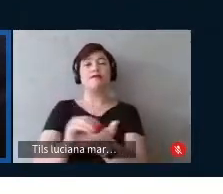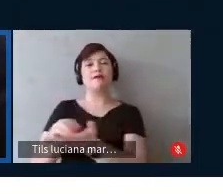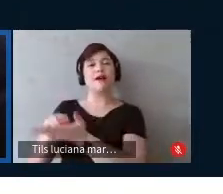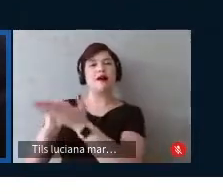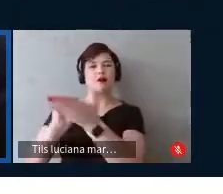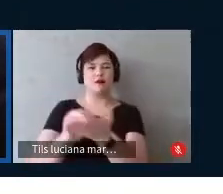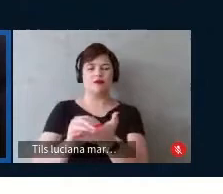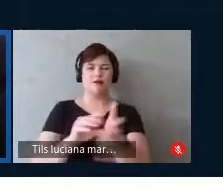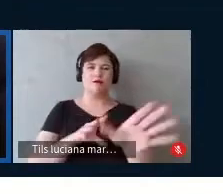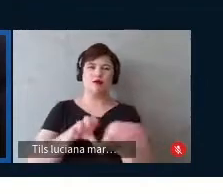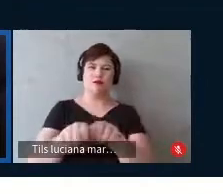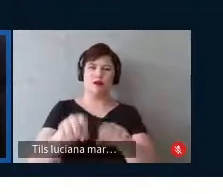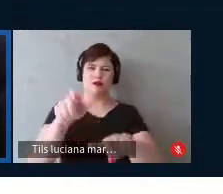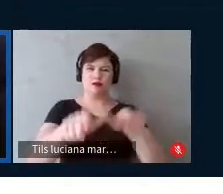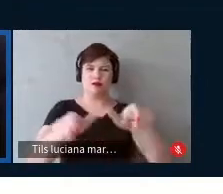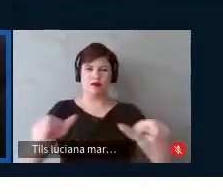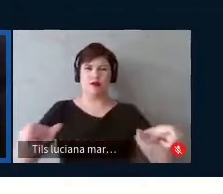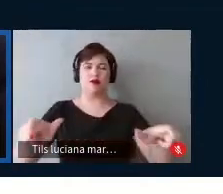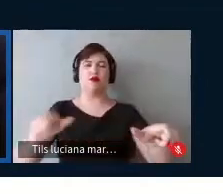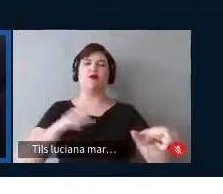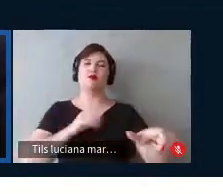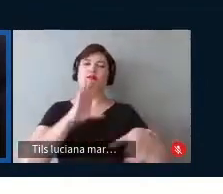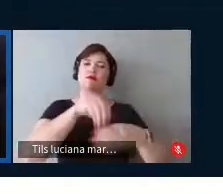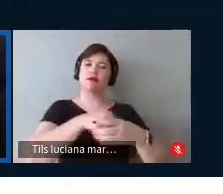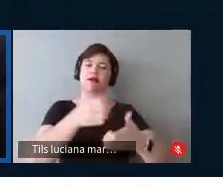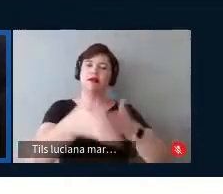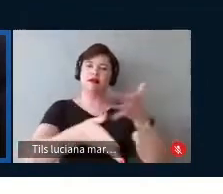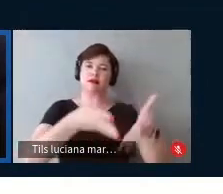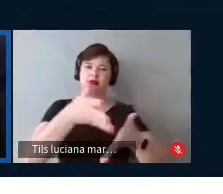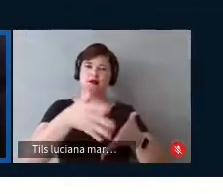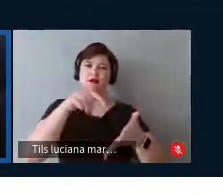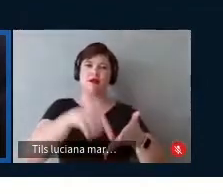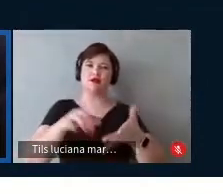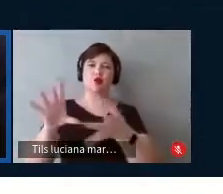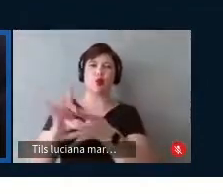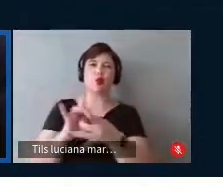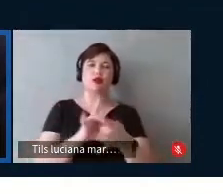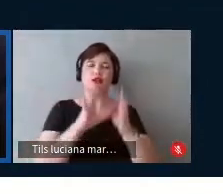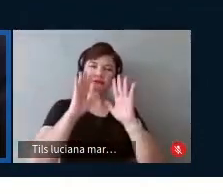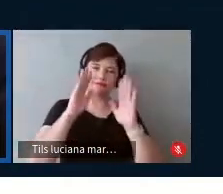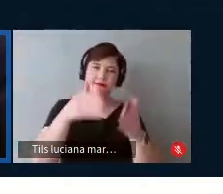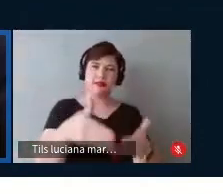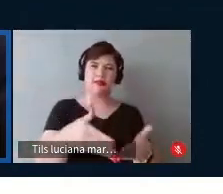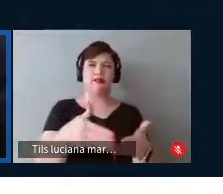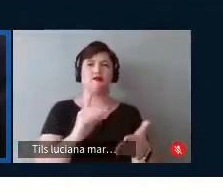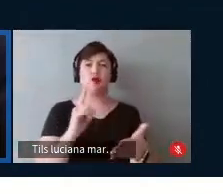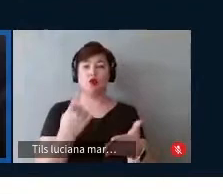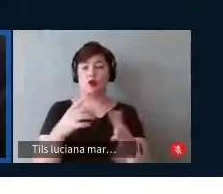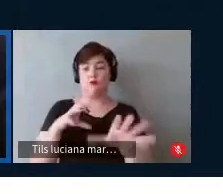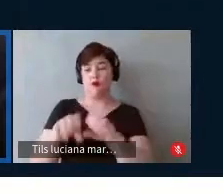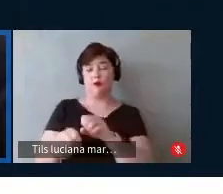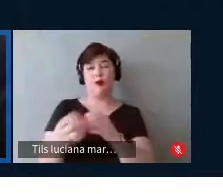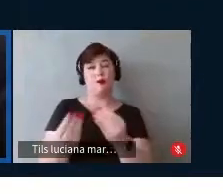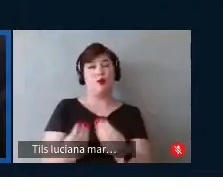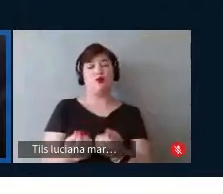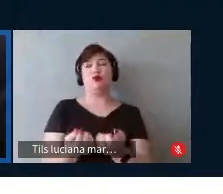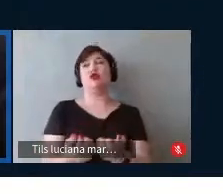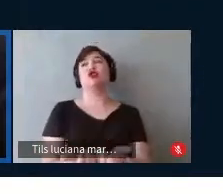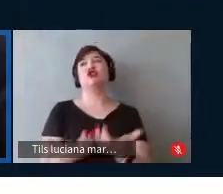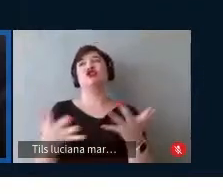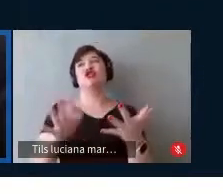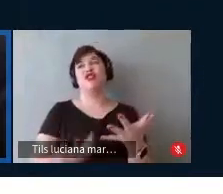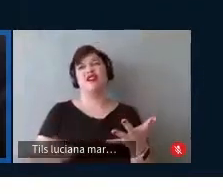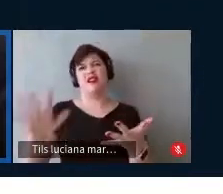formações que a gente tem na língua de sinais em contextos específicos. Nossas formações, elas são todas